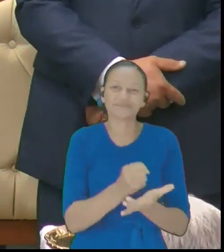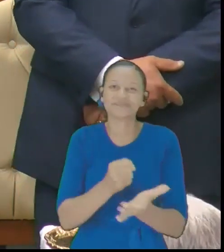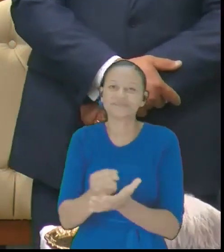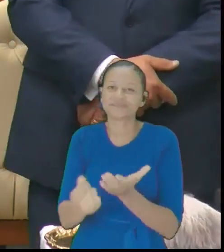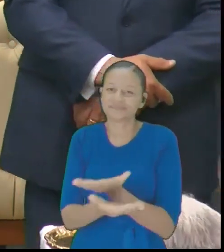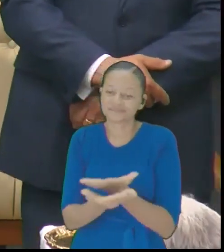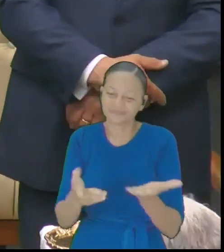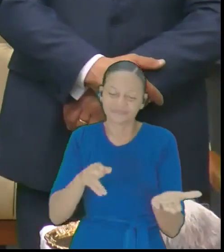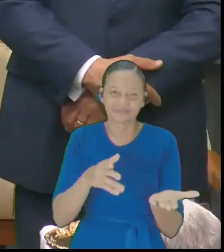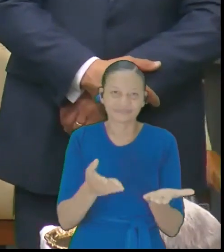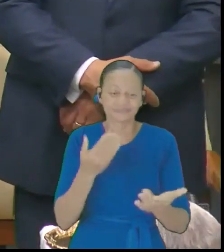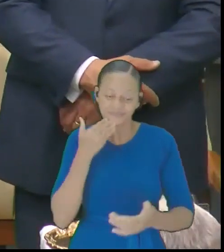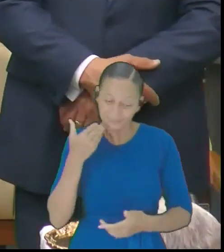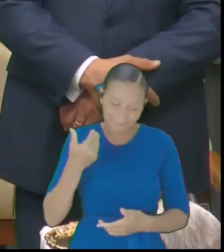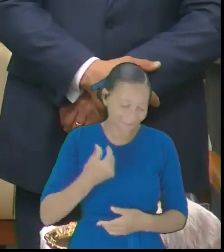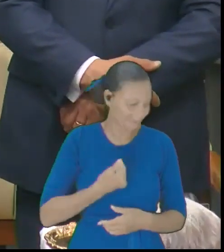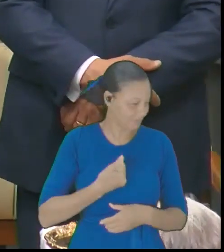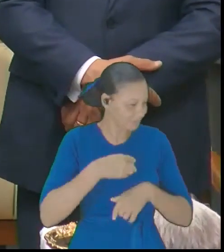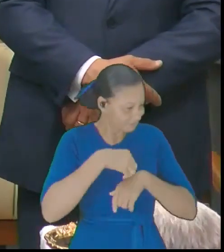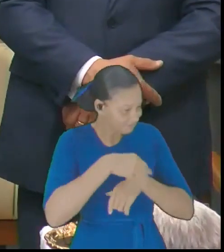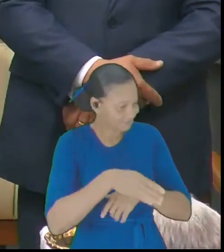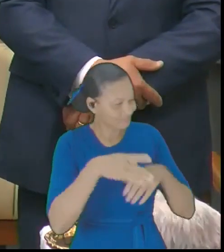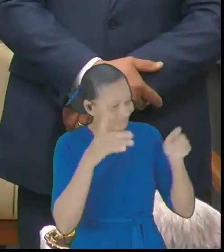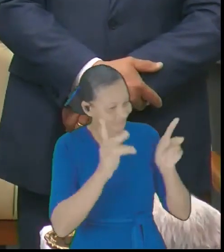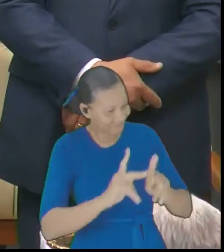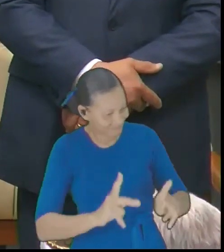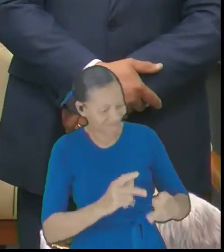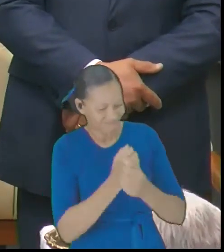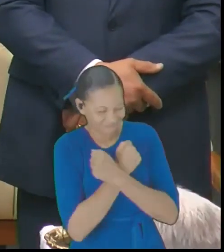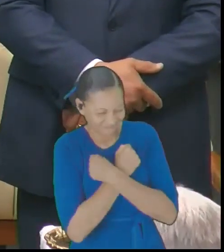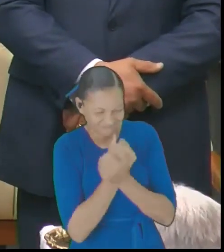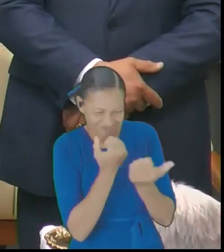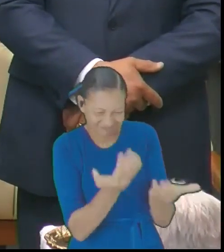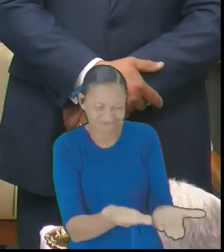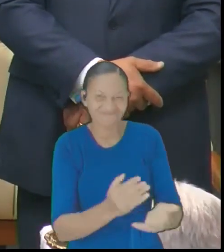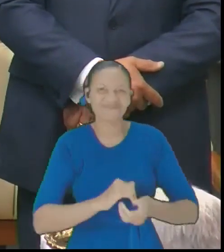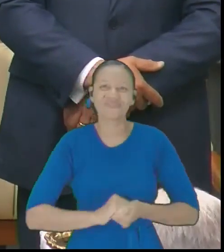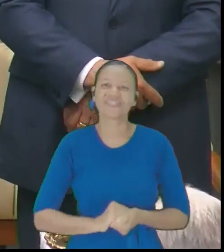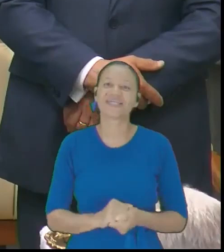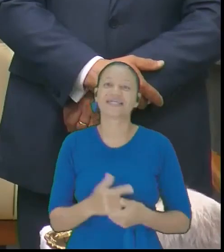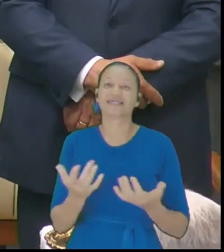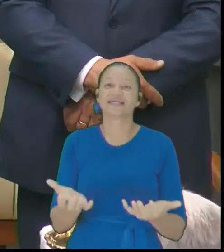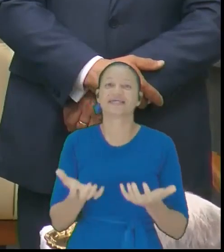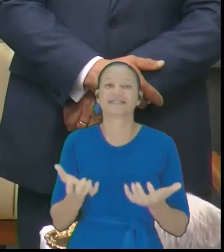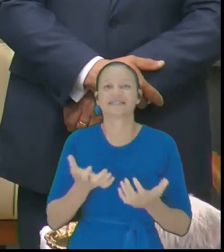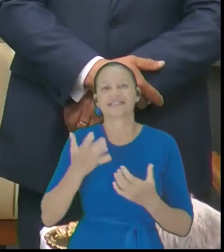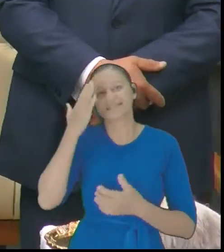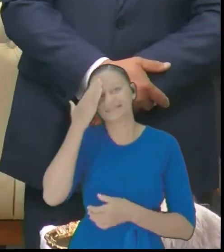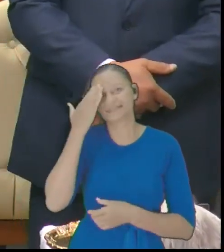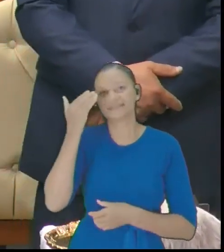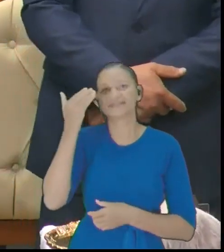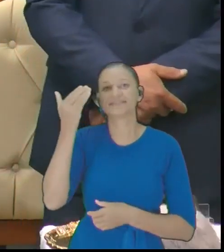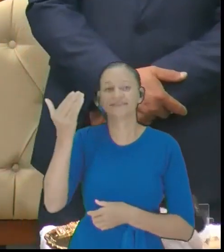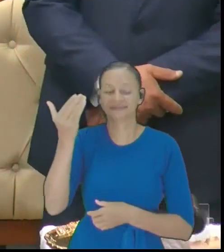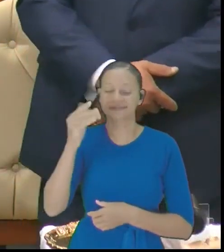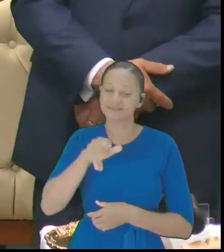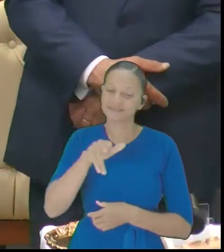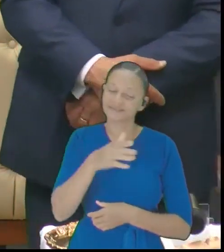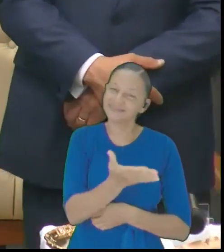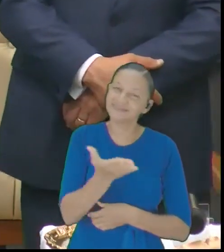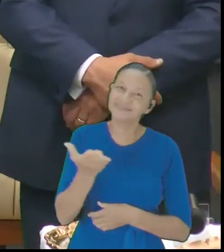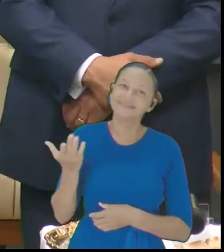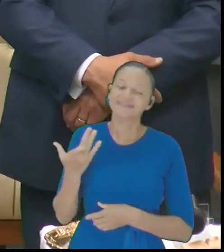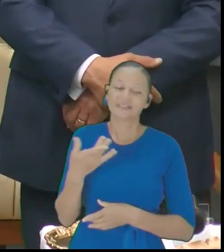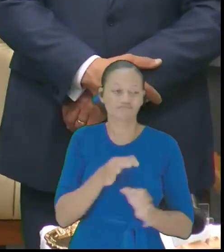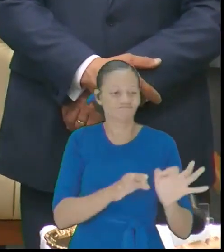com os irmãos, mas ela pediu que deixasse aqui a paz e um abraço. Amém. Quero agradecer os irmãos que